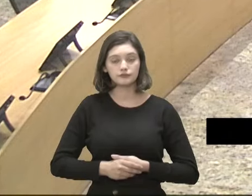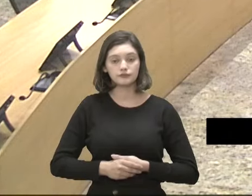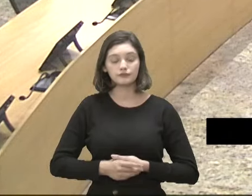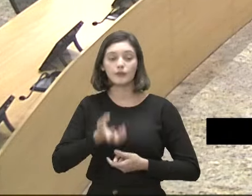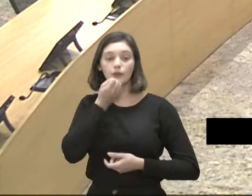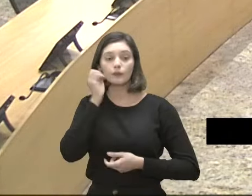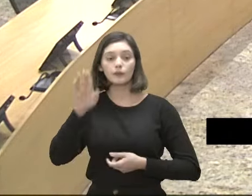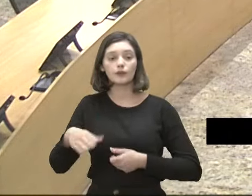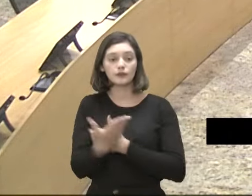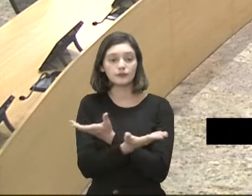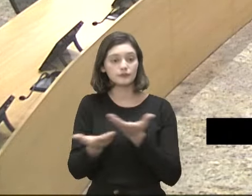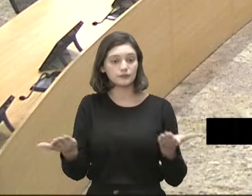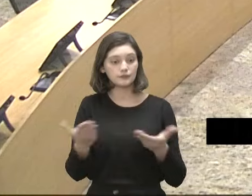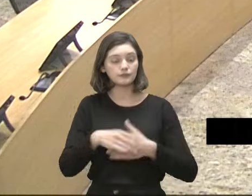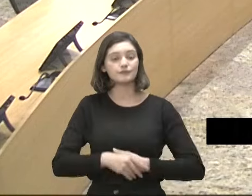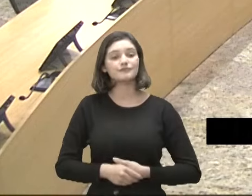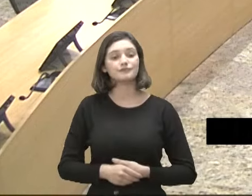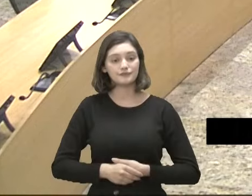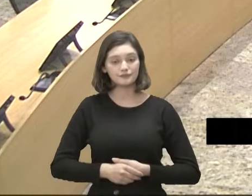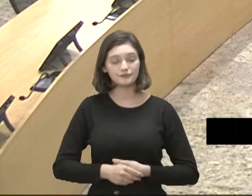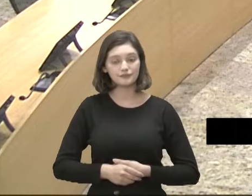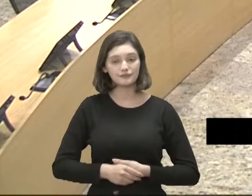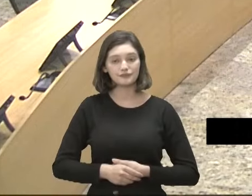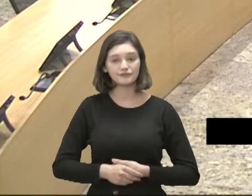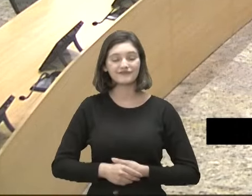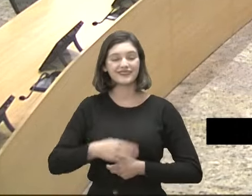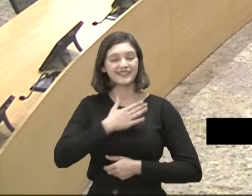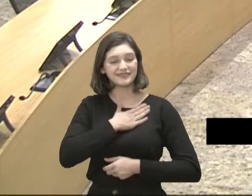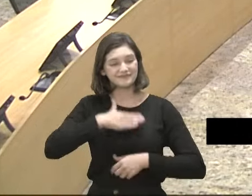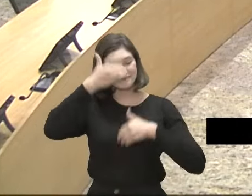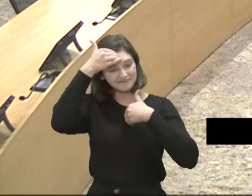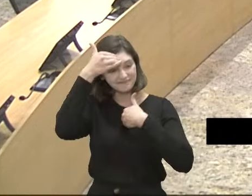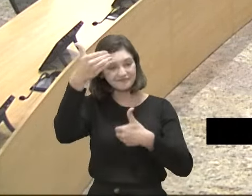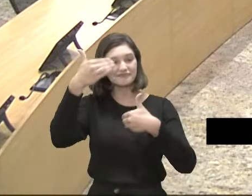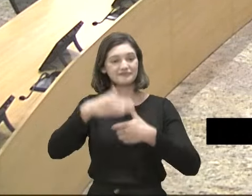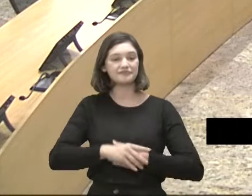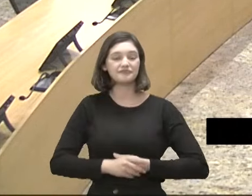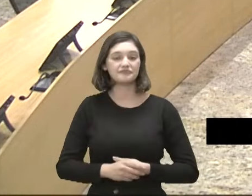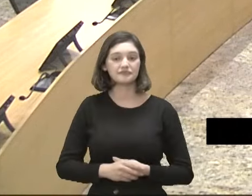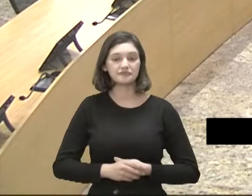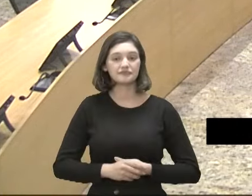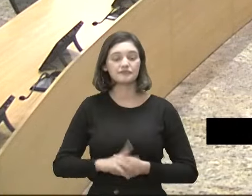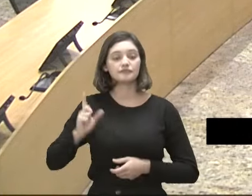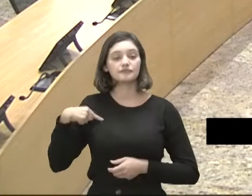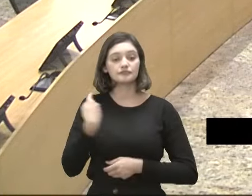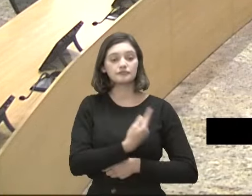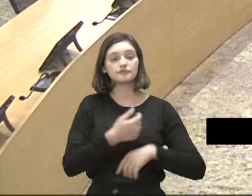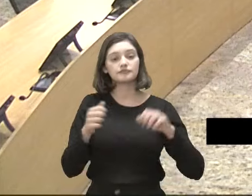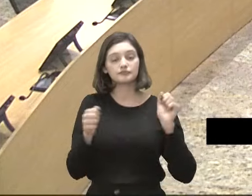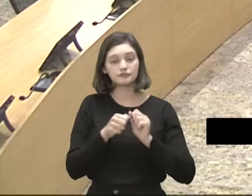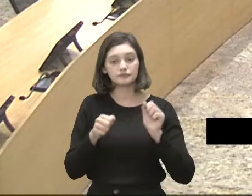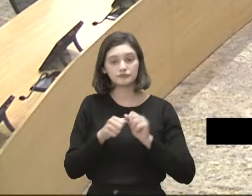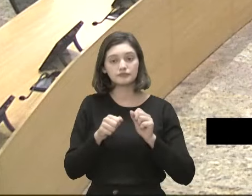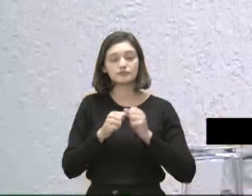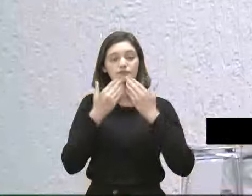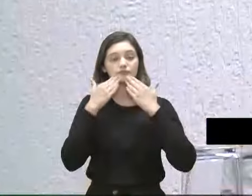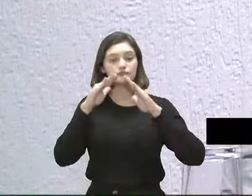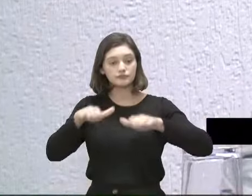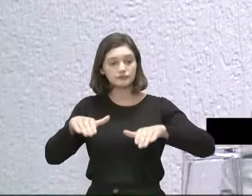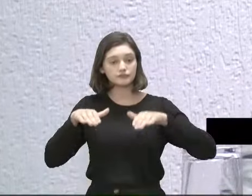Boa tarde a todos. É com imensa gratidão que nós realizamos essa